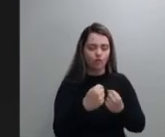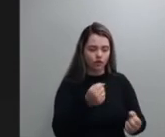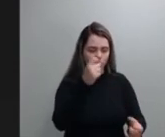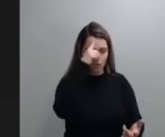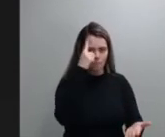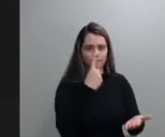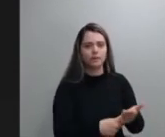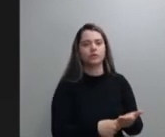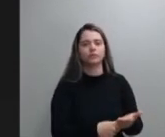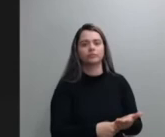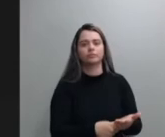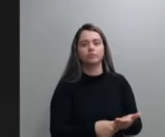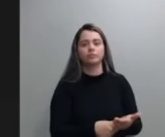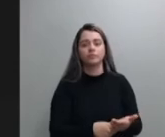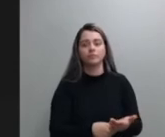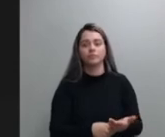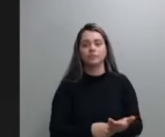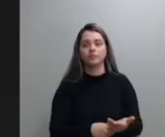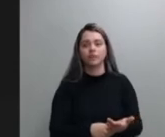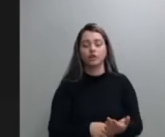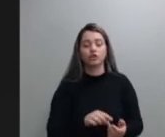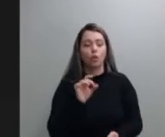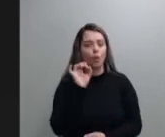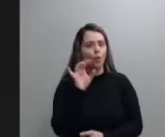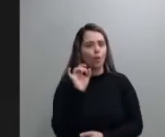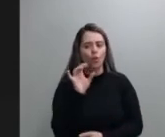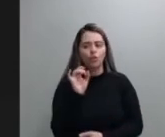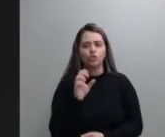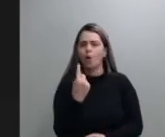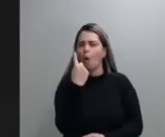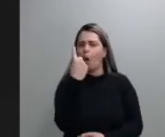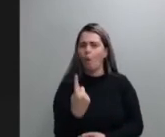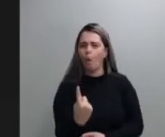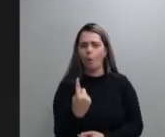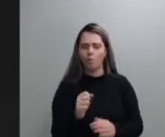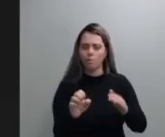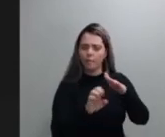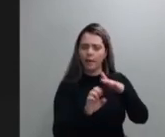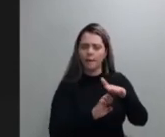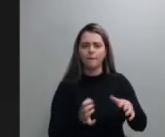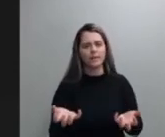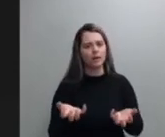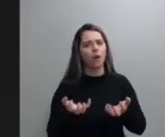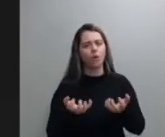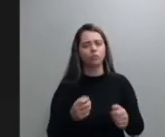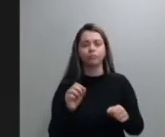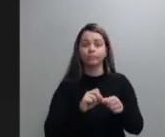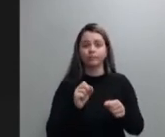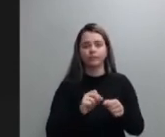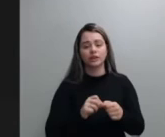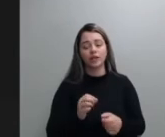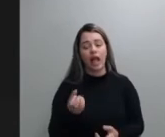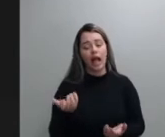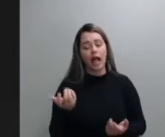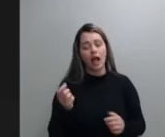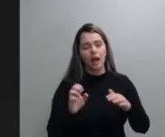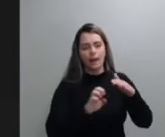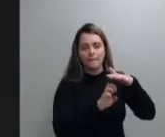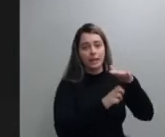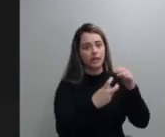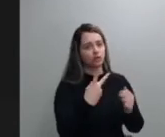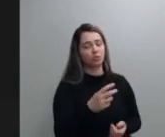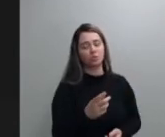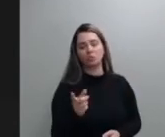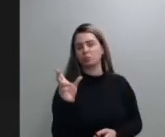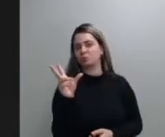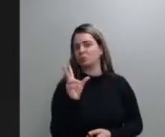em princípio pelo só consentimento das partes no qual estavam presentes os elementos subjetivos cujos efeitos